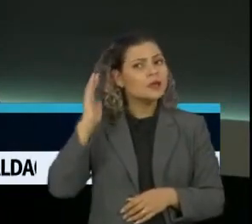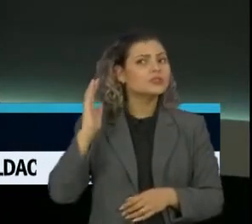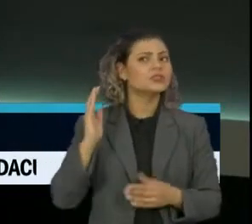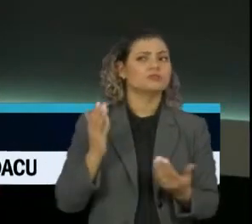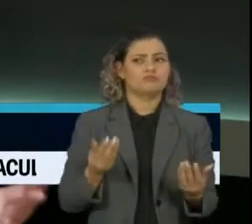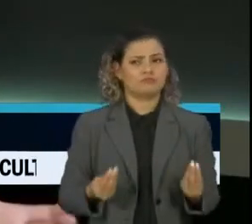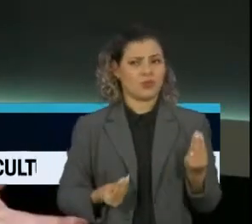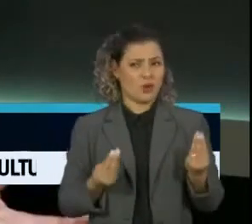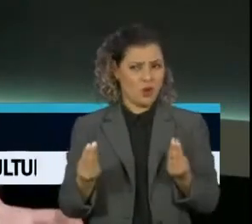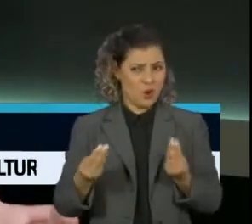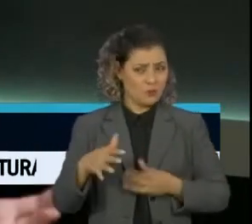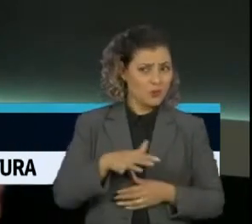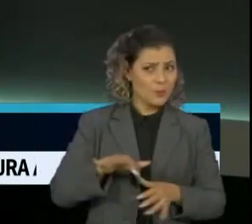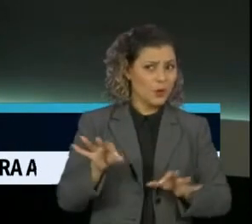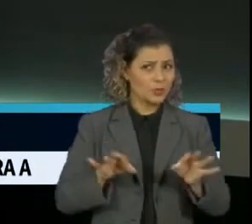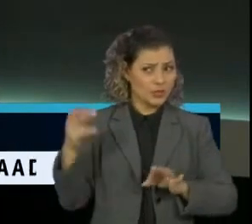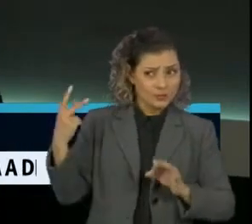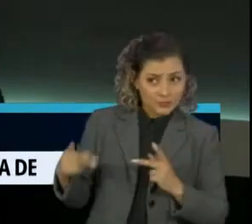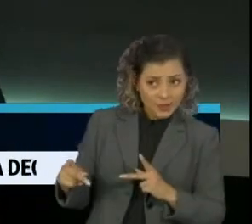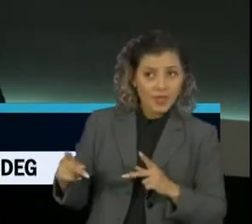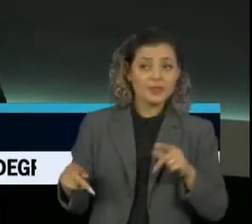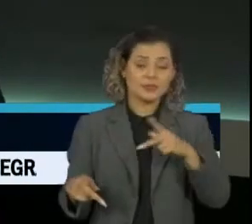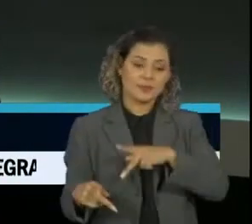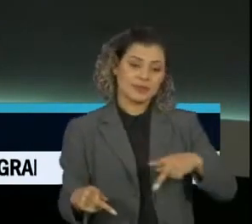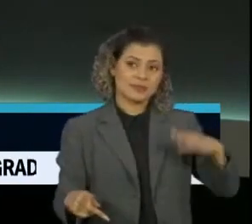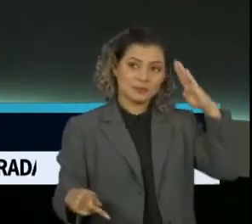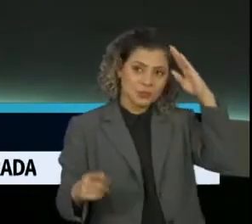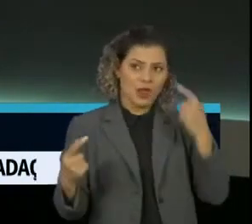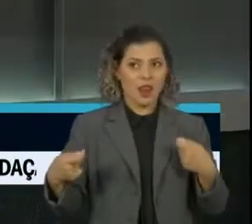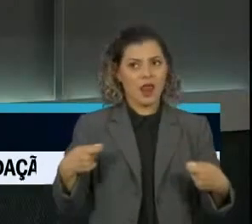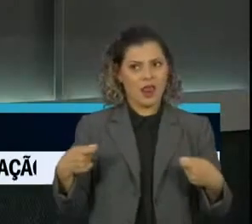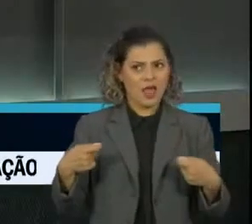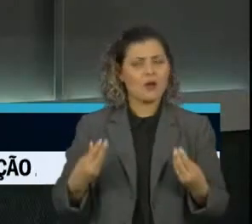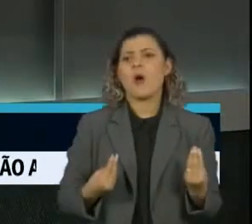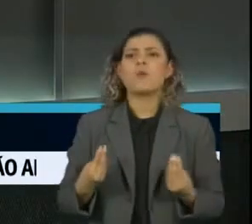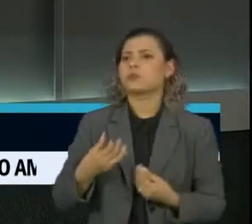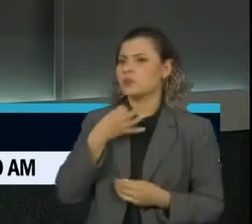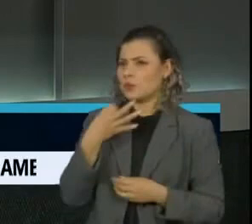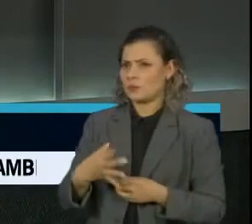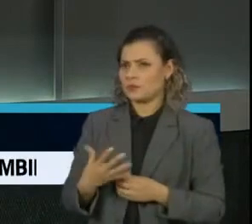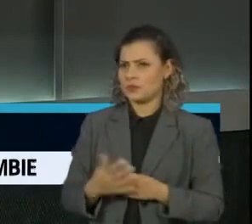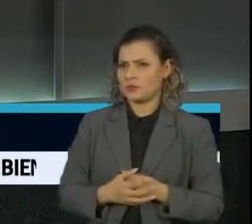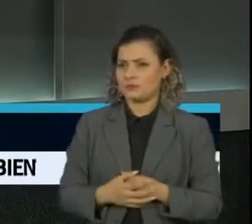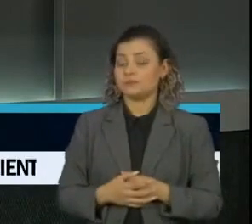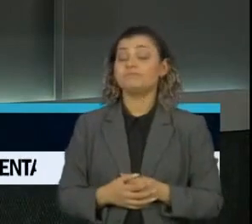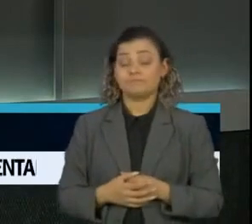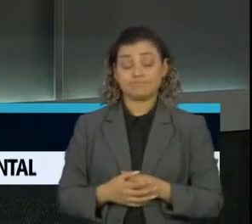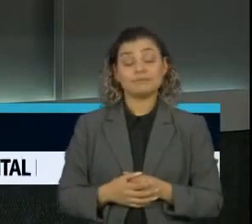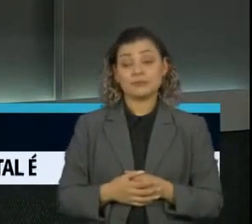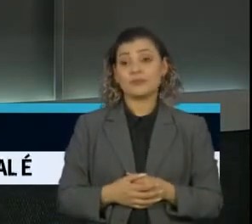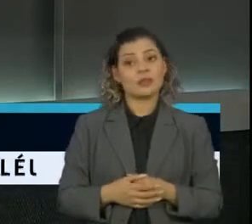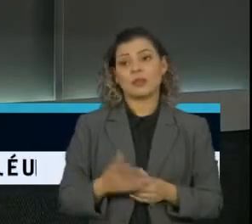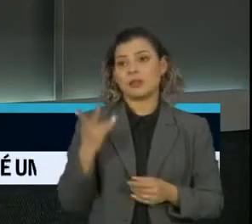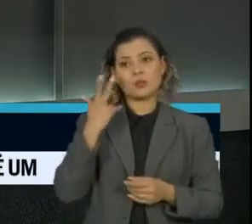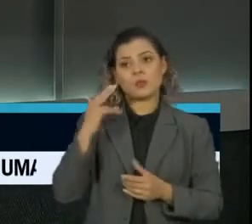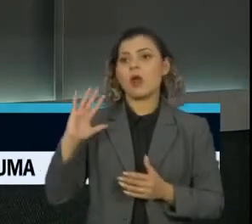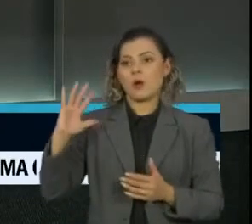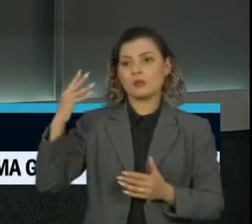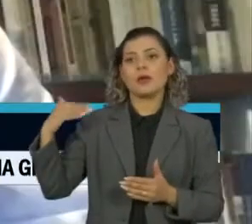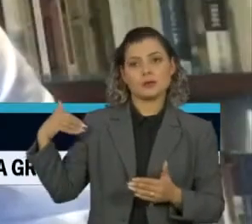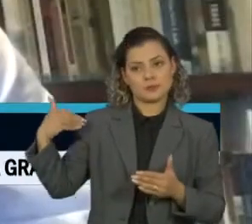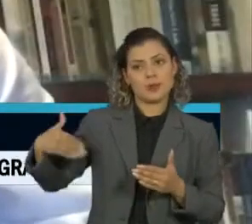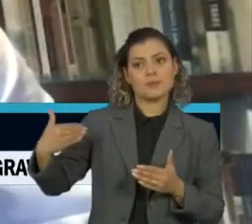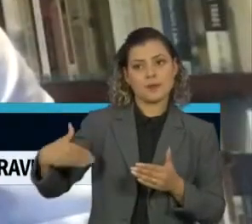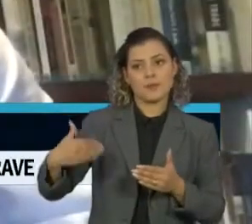descompasso entre os planos dele e do presidente Bolsonaro? Essa é uma situação recorrente